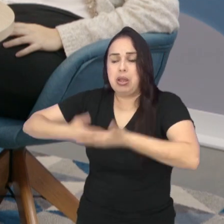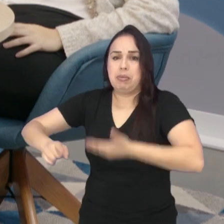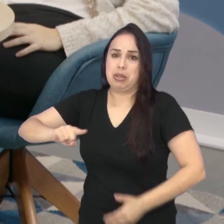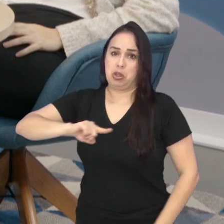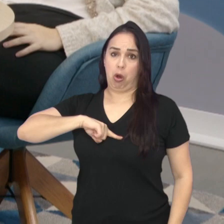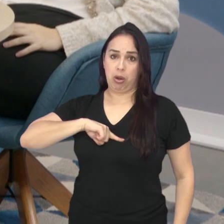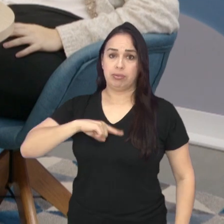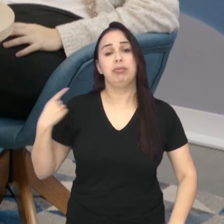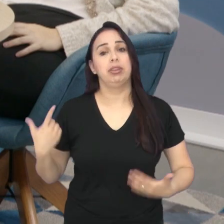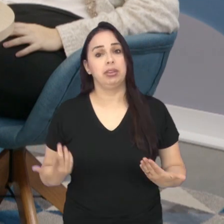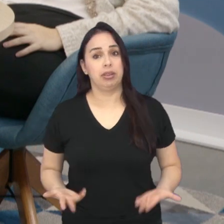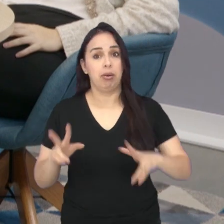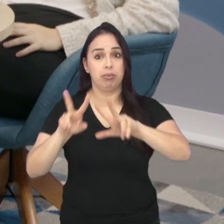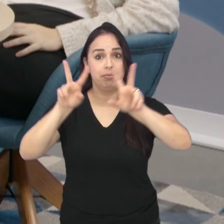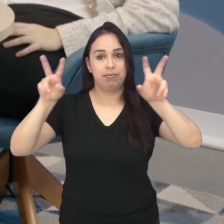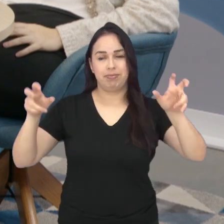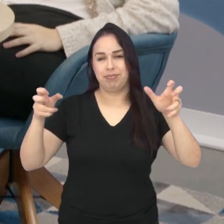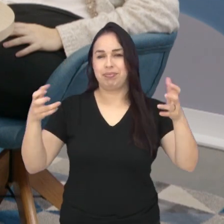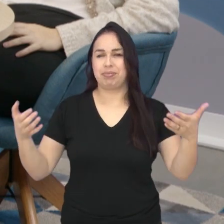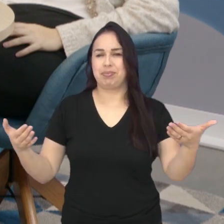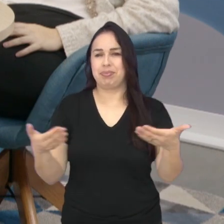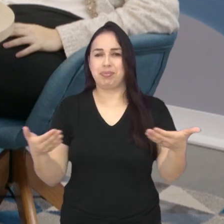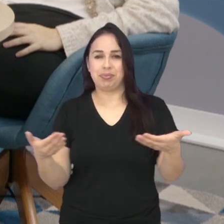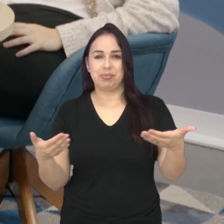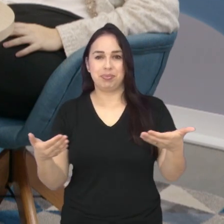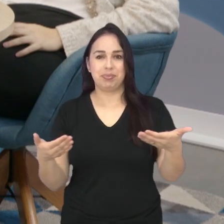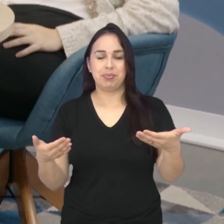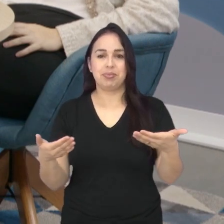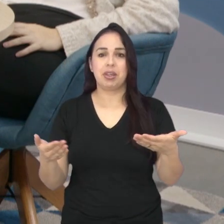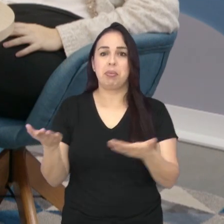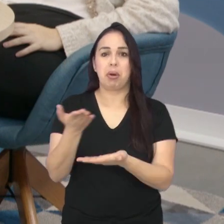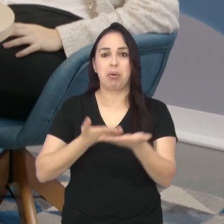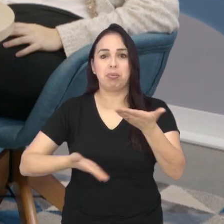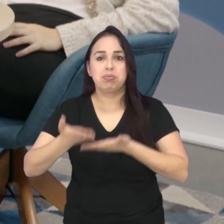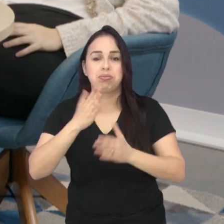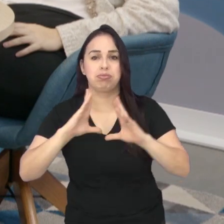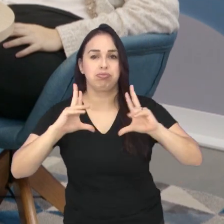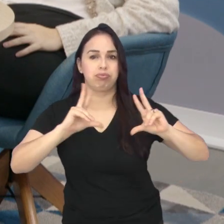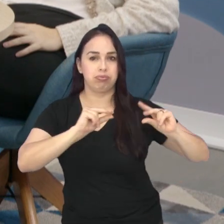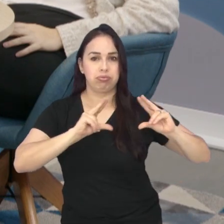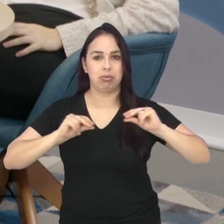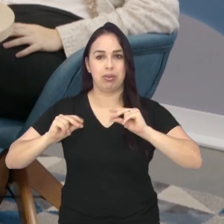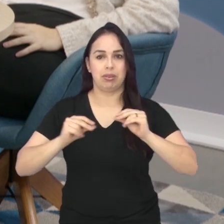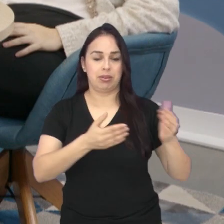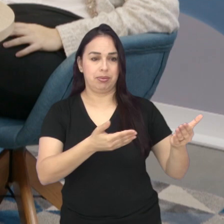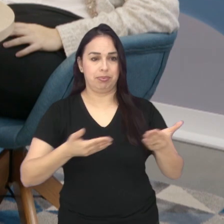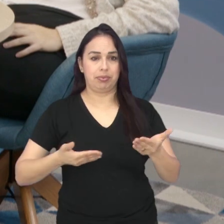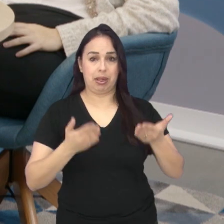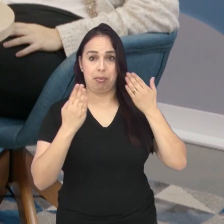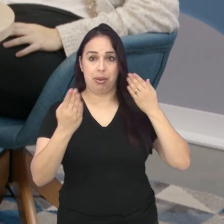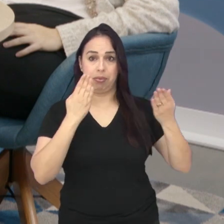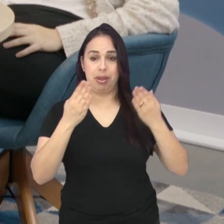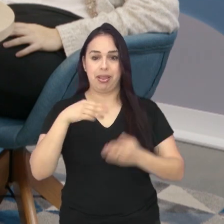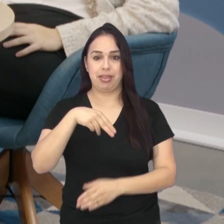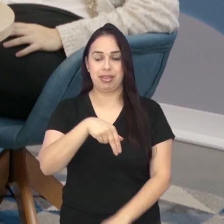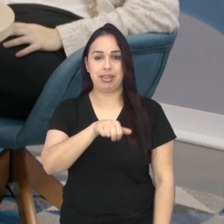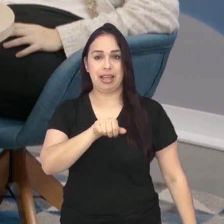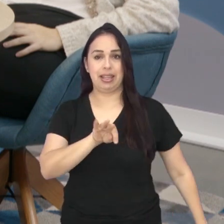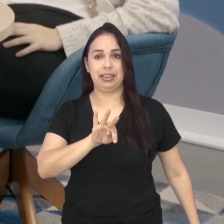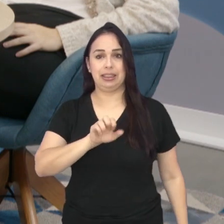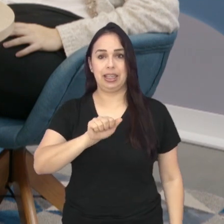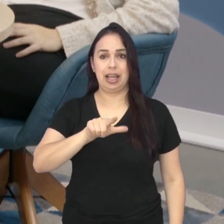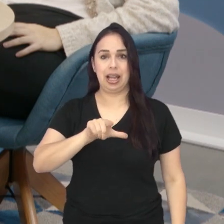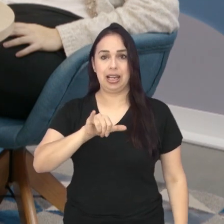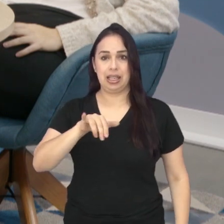é exatamente este o tema do Diálogos da Cidade de hoje. E para conversar sobre o assunto, eu recebo a psicóloga Natália Simões